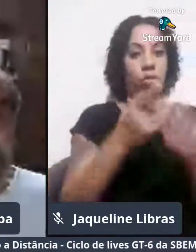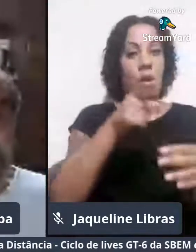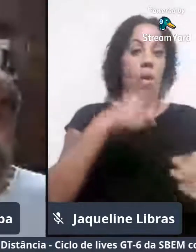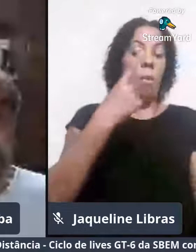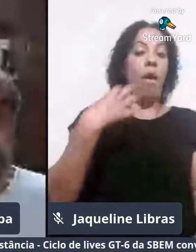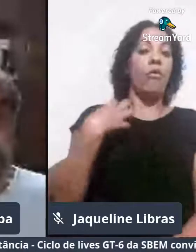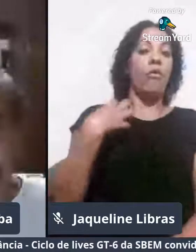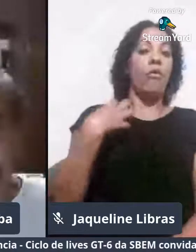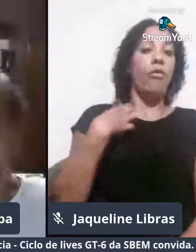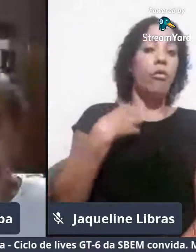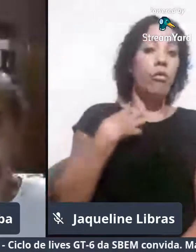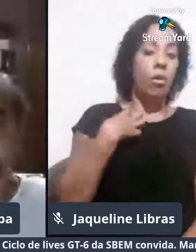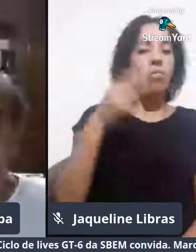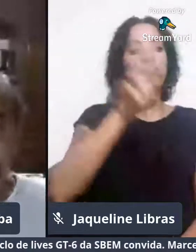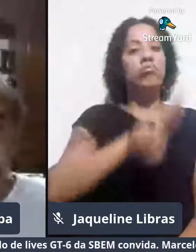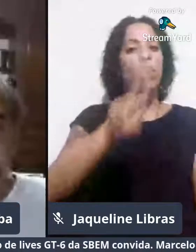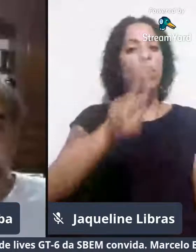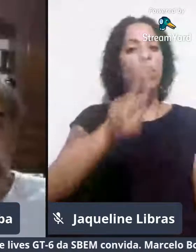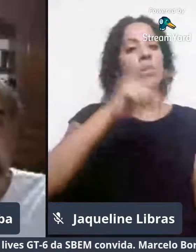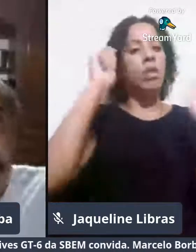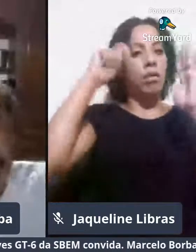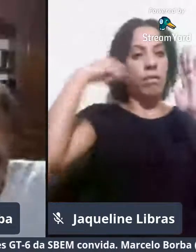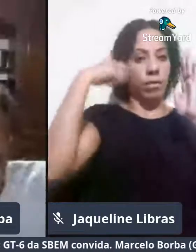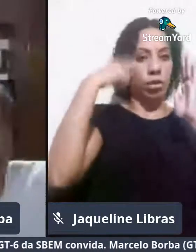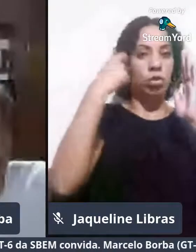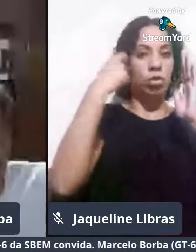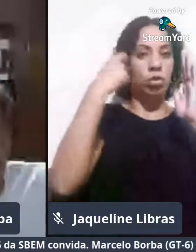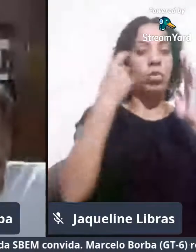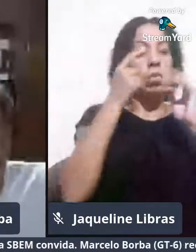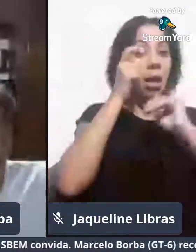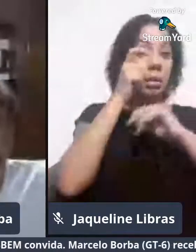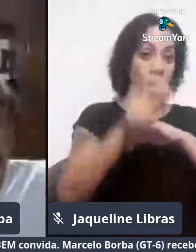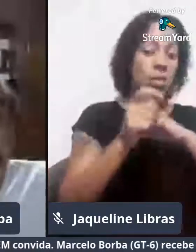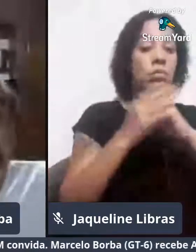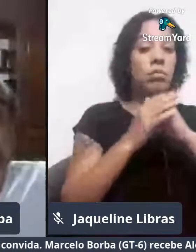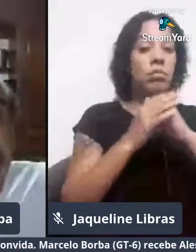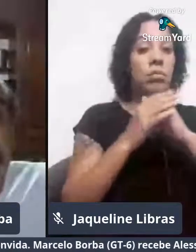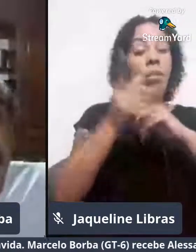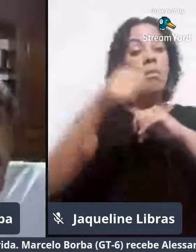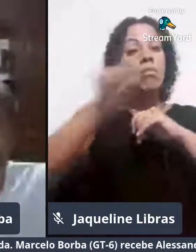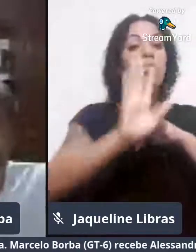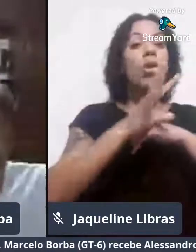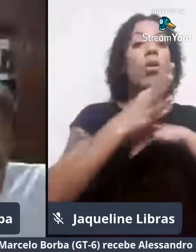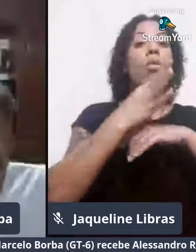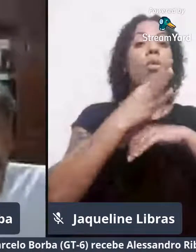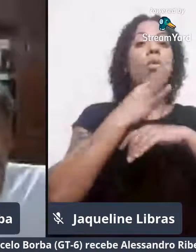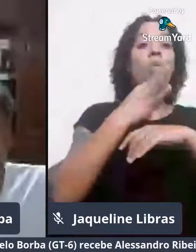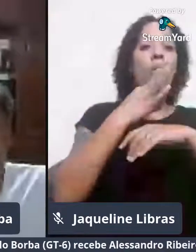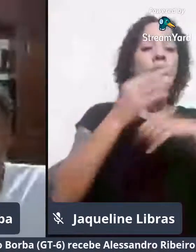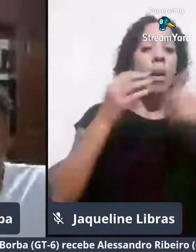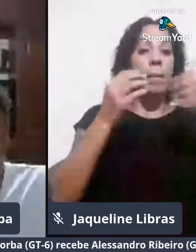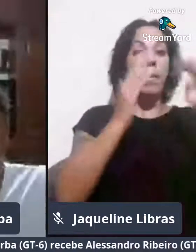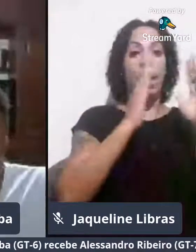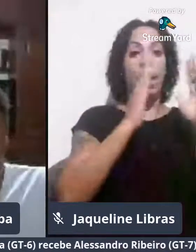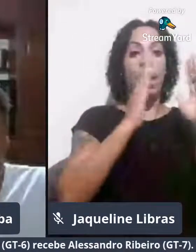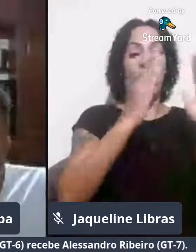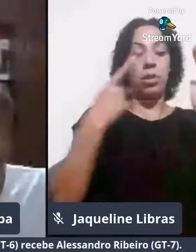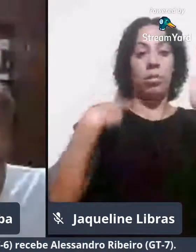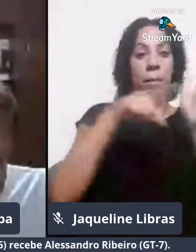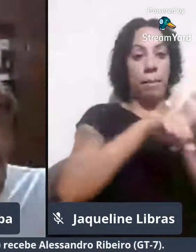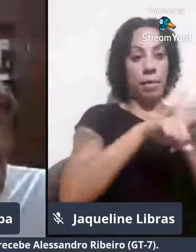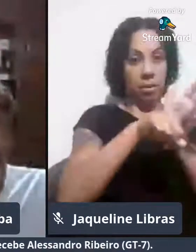de utilizar vídeo muito interessante. Para quem conhece a primeira parte da minha pesquisa,